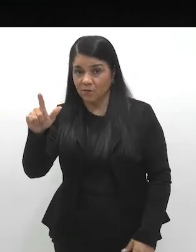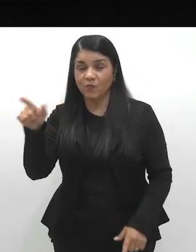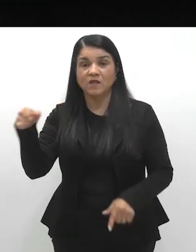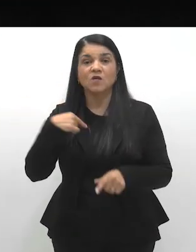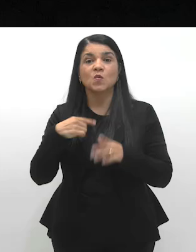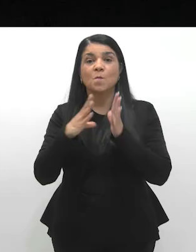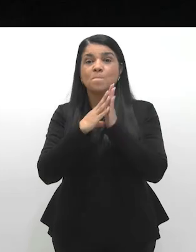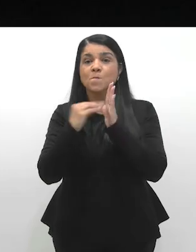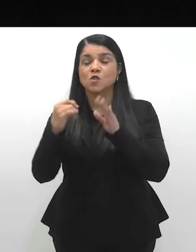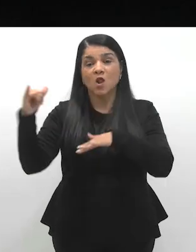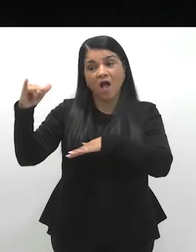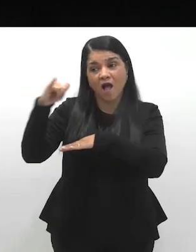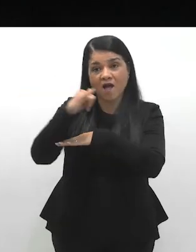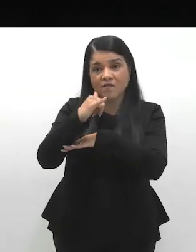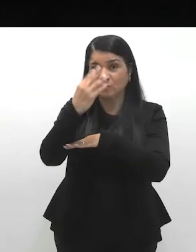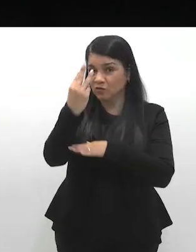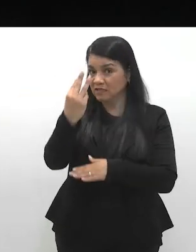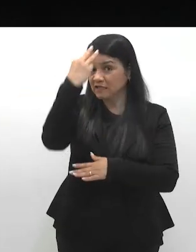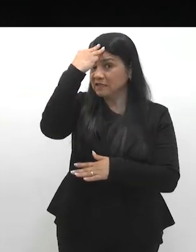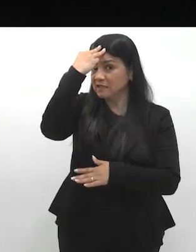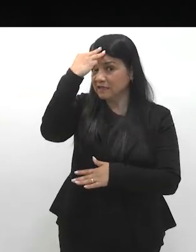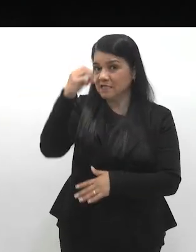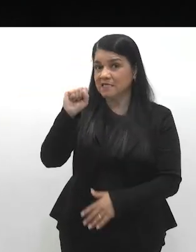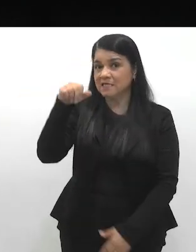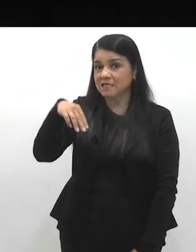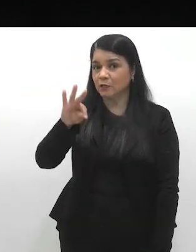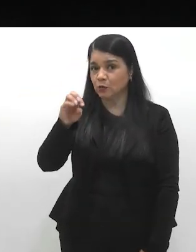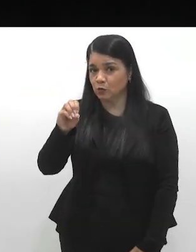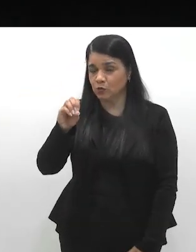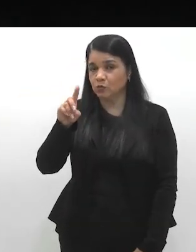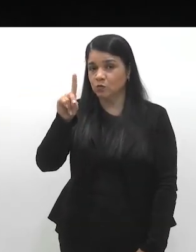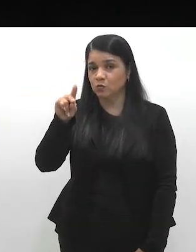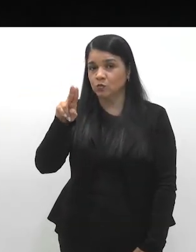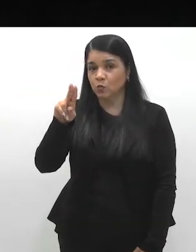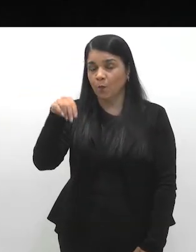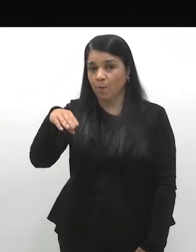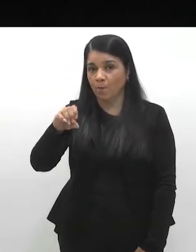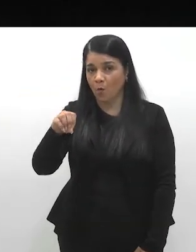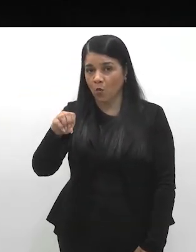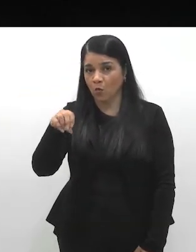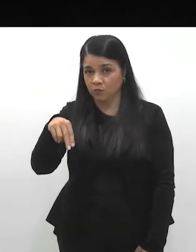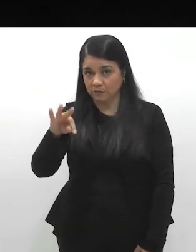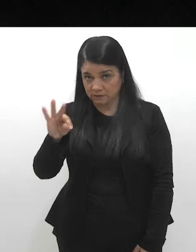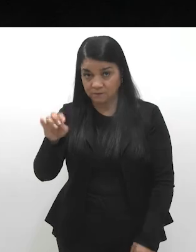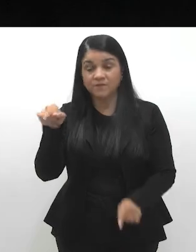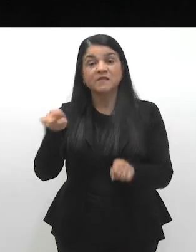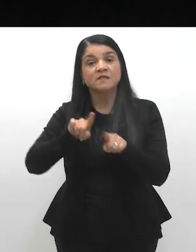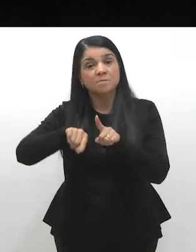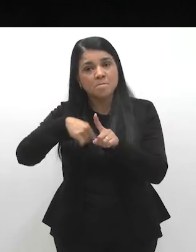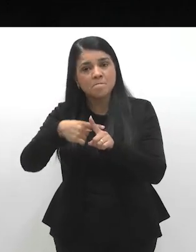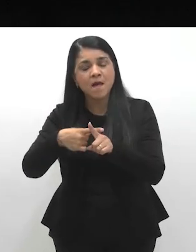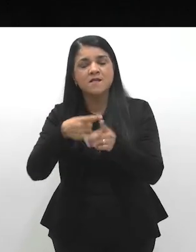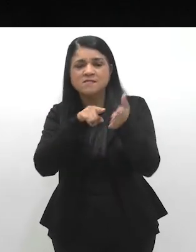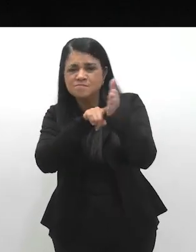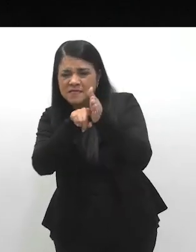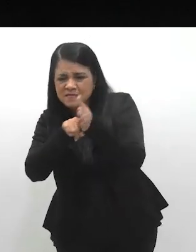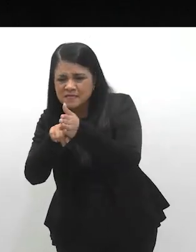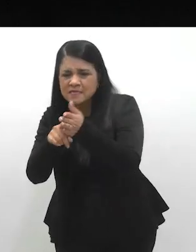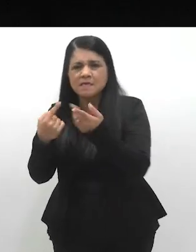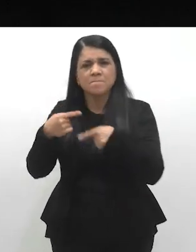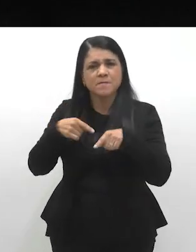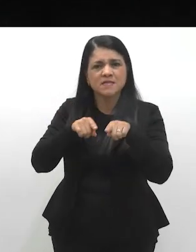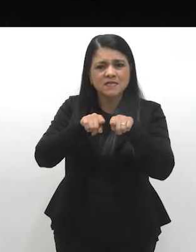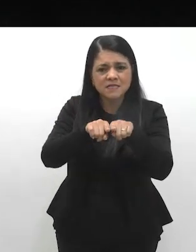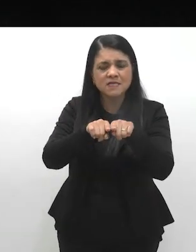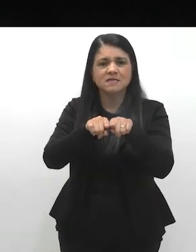Demoselle, do Santos Dumont, e os alunos visitaram todo aquilo que fazemos de pesquisa, mais